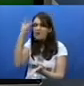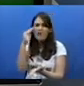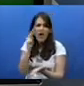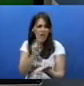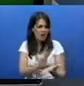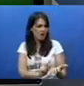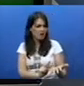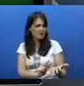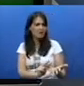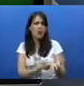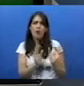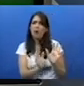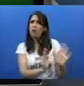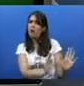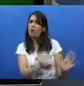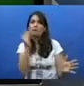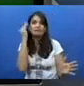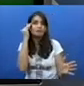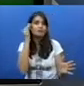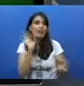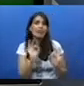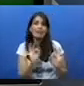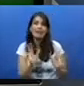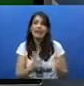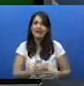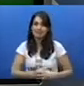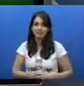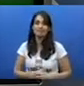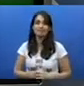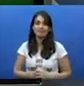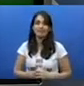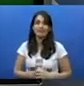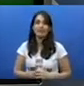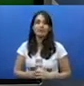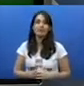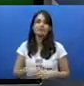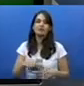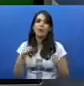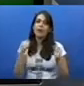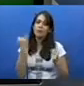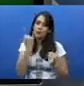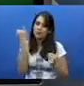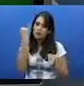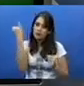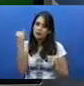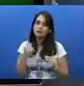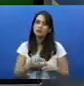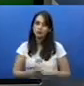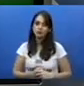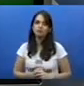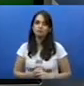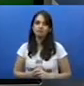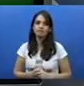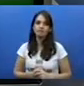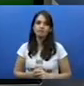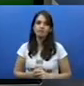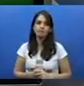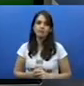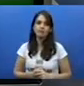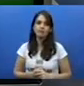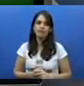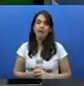texto, às vezes não consegue entender a mensagem que você está querendo transmitir, tá? Então, neste